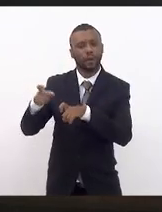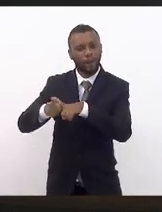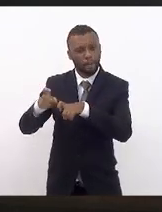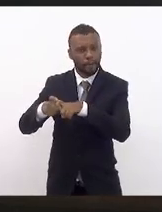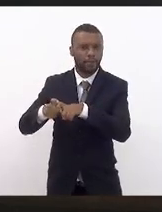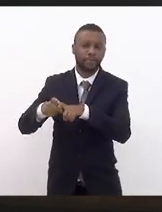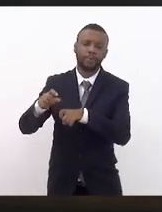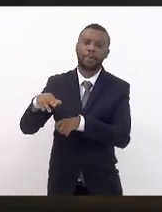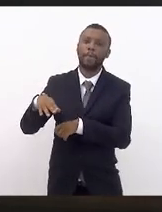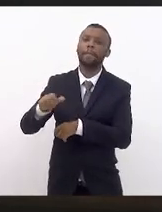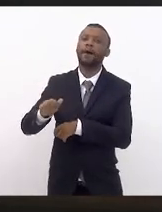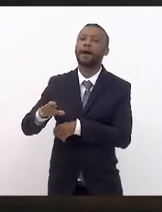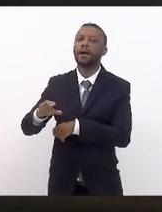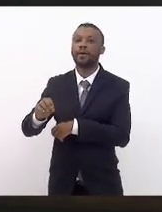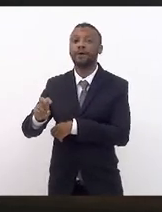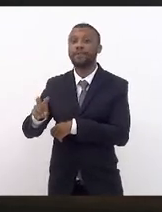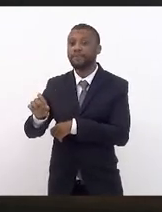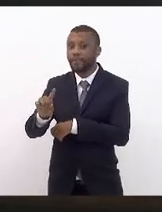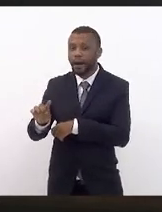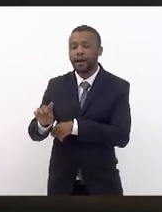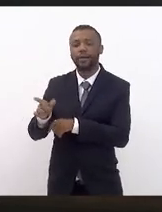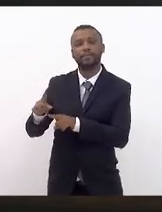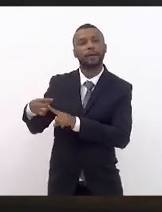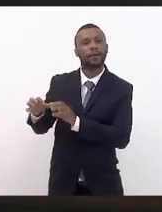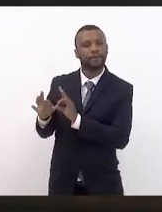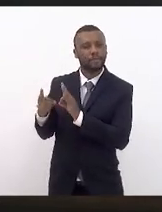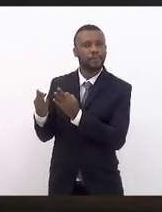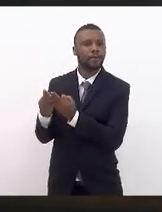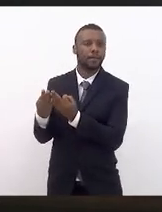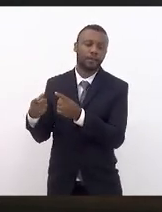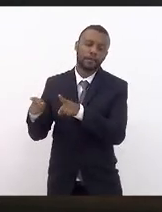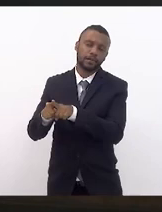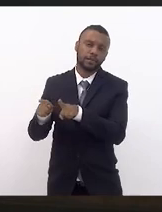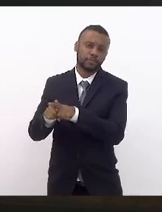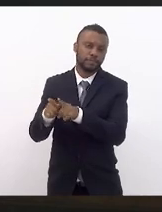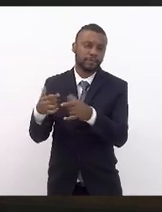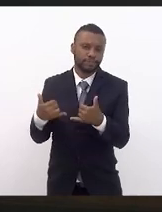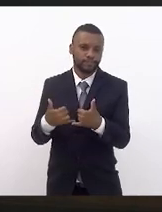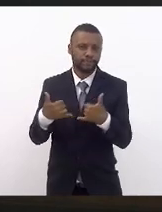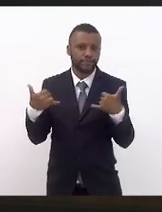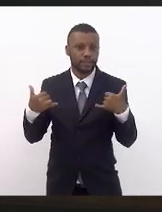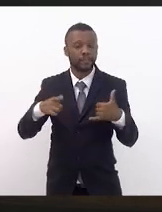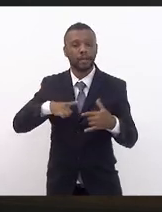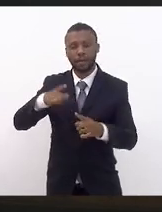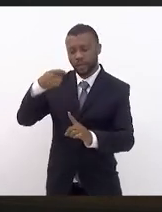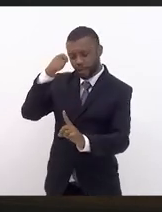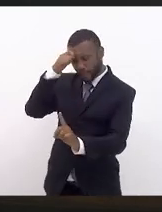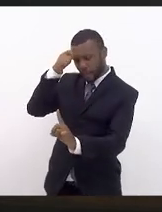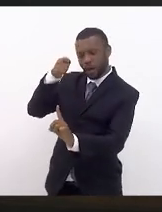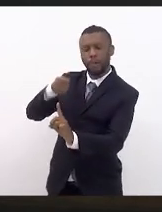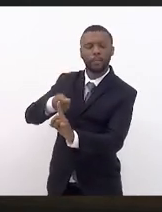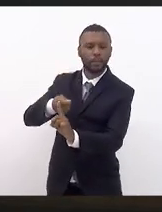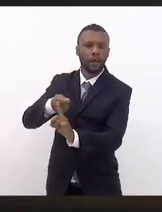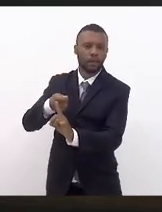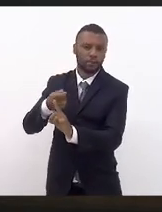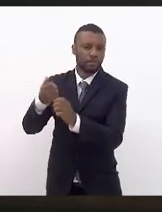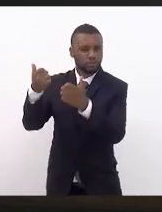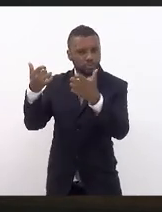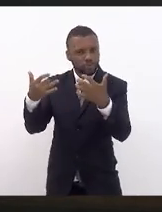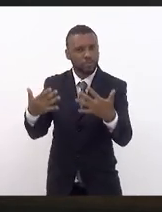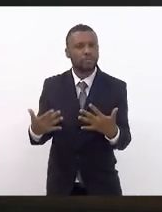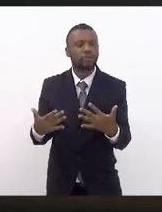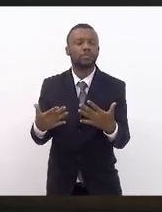bem como a esta casa que sabiamente faz esta homenagem. Como diz as